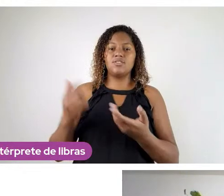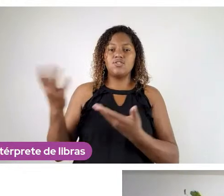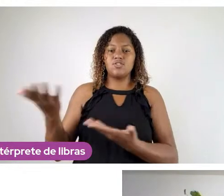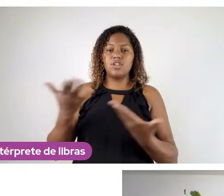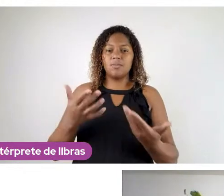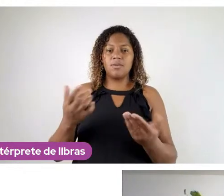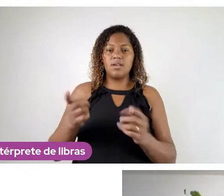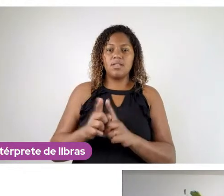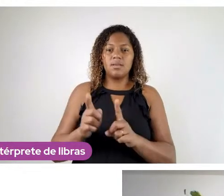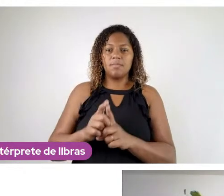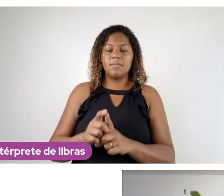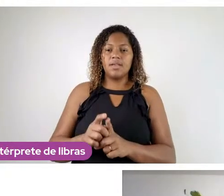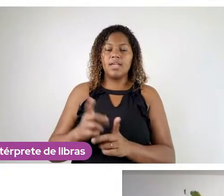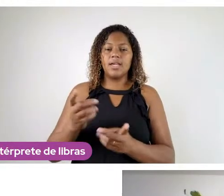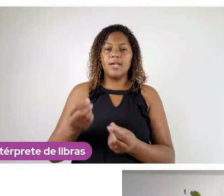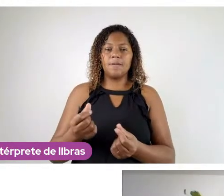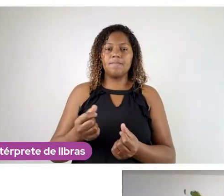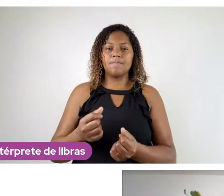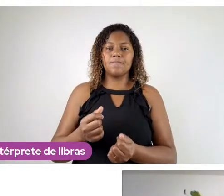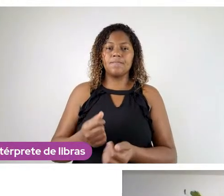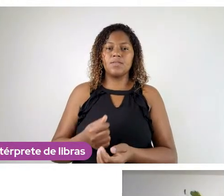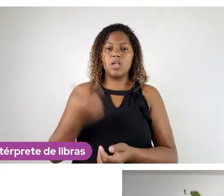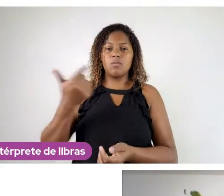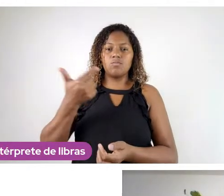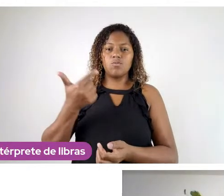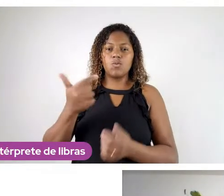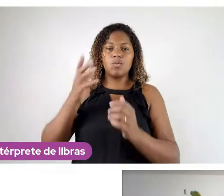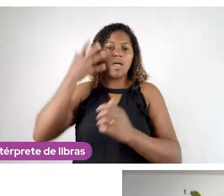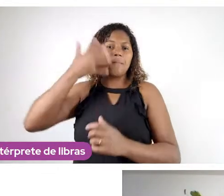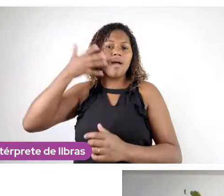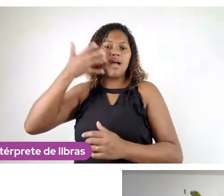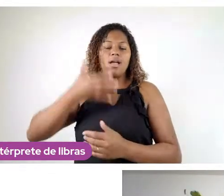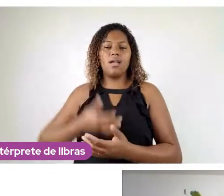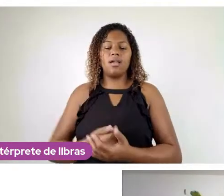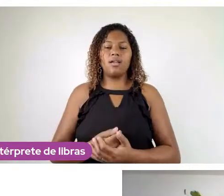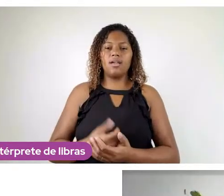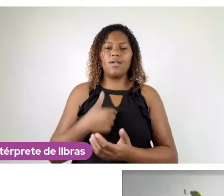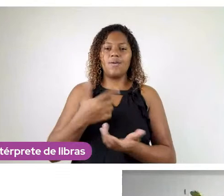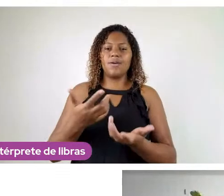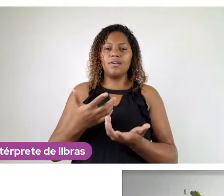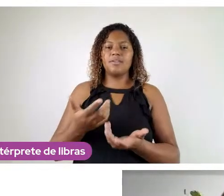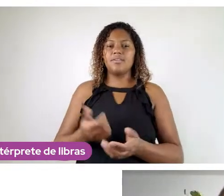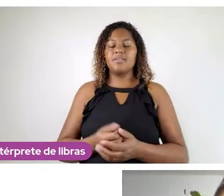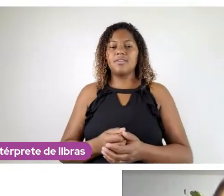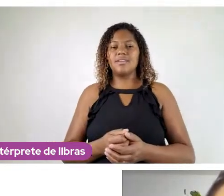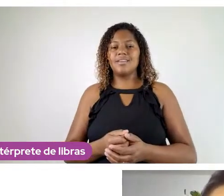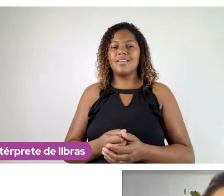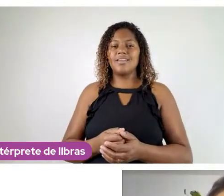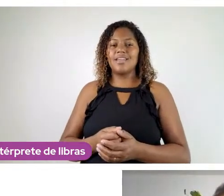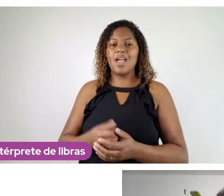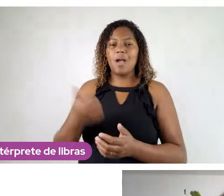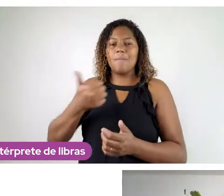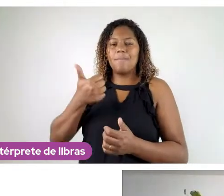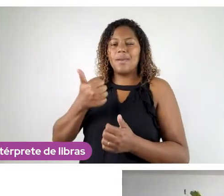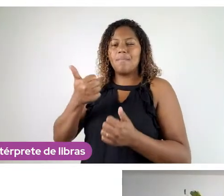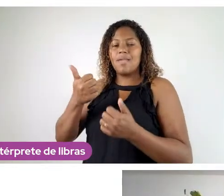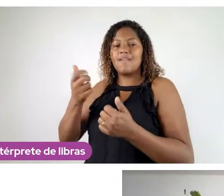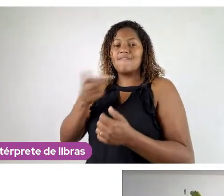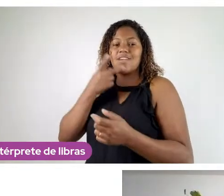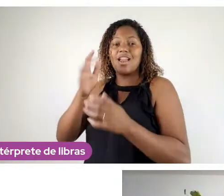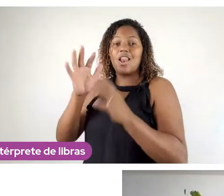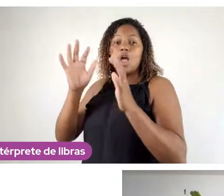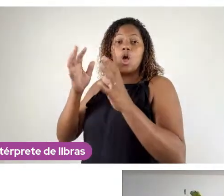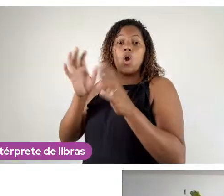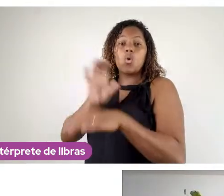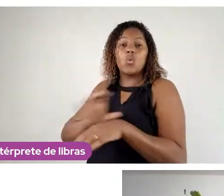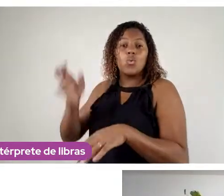ter a nossa segunda mesa. Só que eu queria fazer uma intervenção cultural. Então, na verdade, como